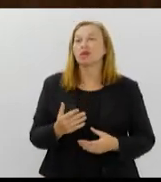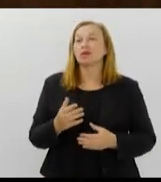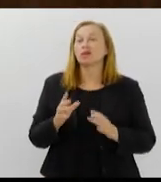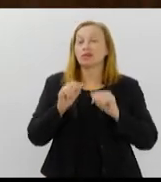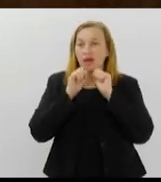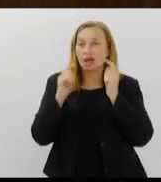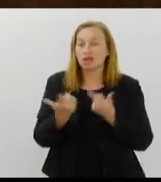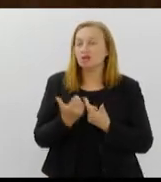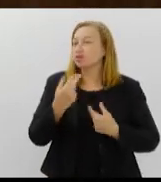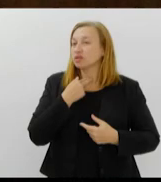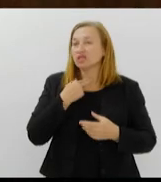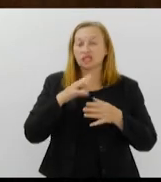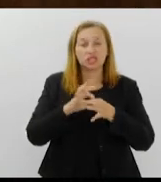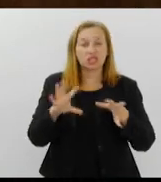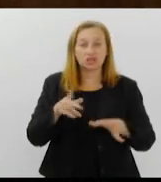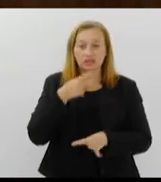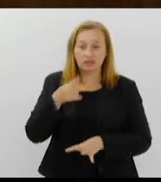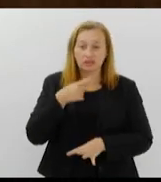deixar de